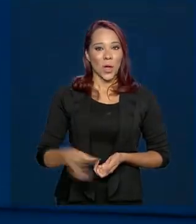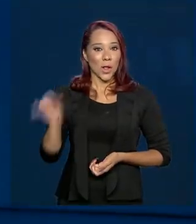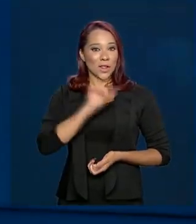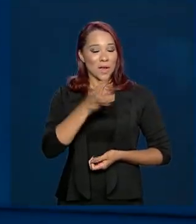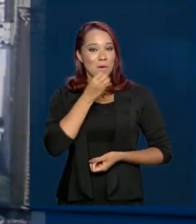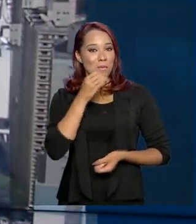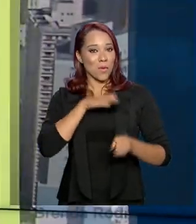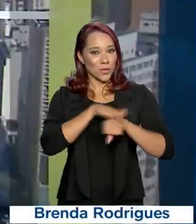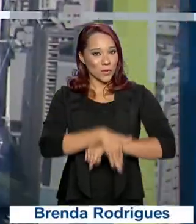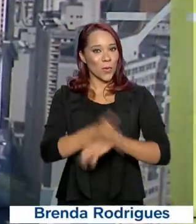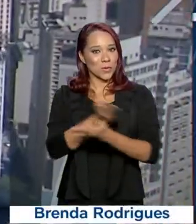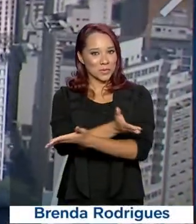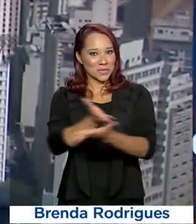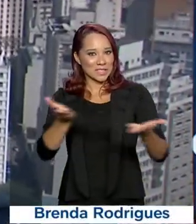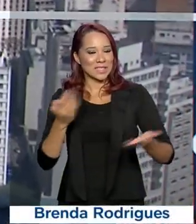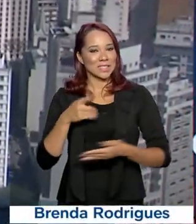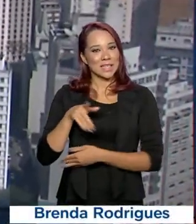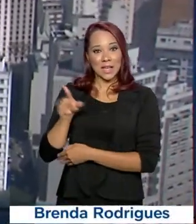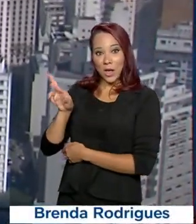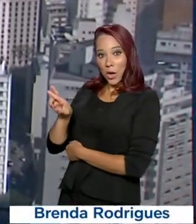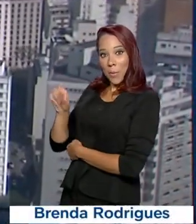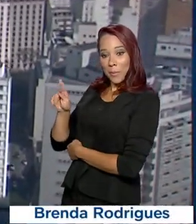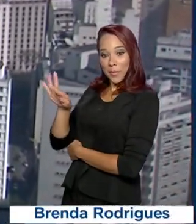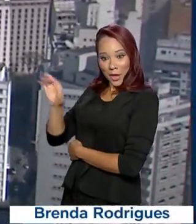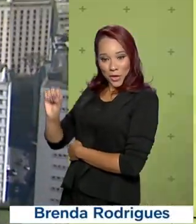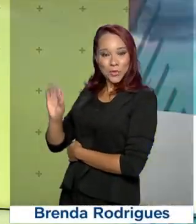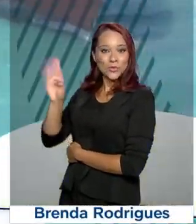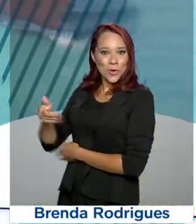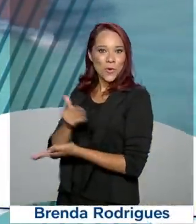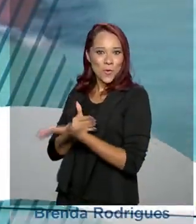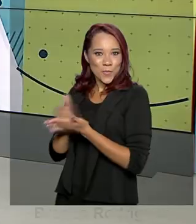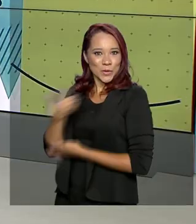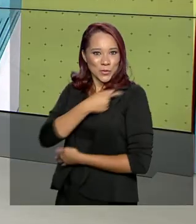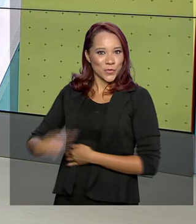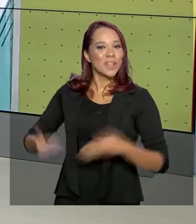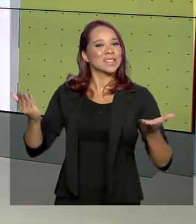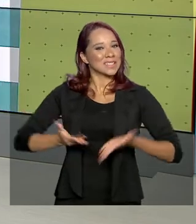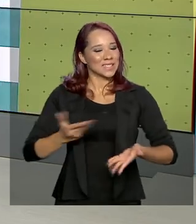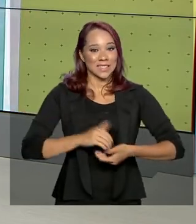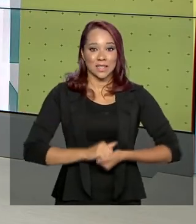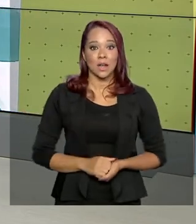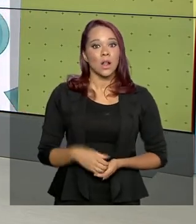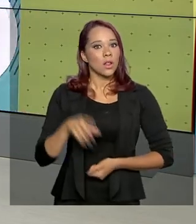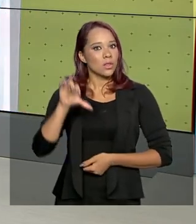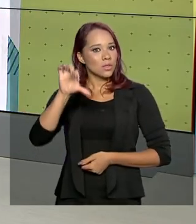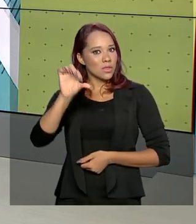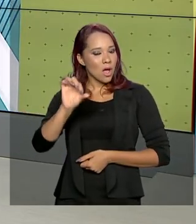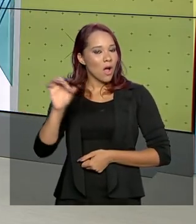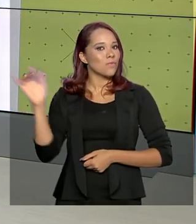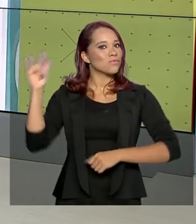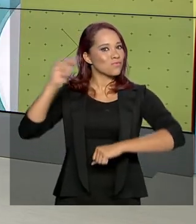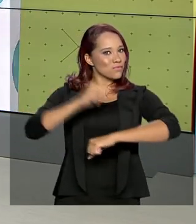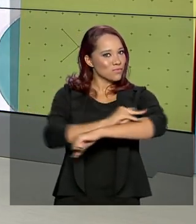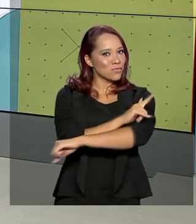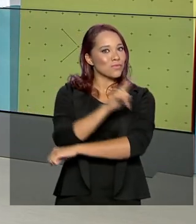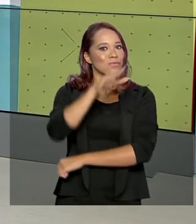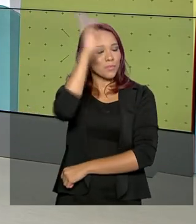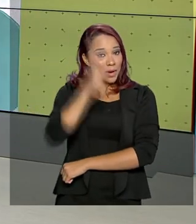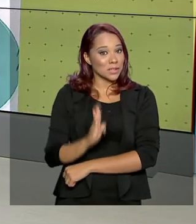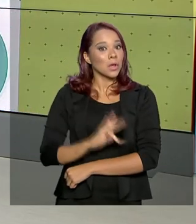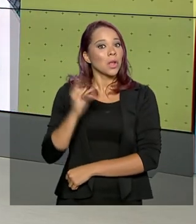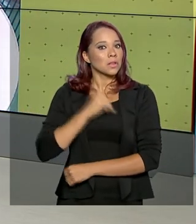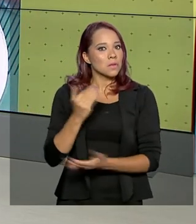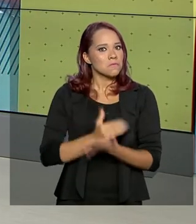Olá, boa noite para você. Eu sou Roberto Camargo e este é o Governo Agora. Nove aeroportos brasileiros estão entre os mais